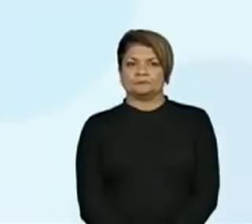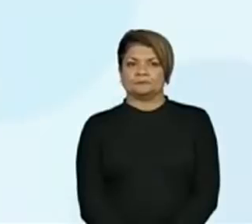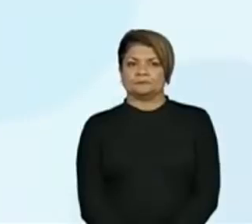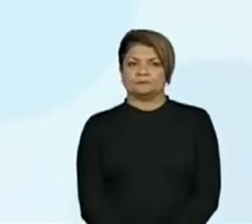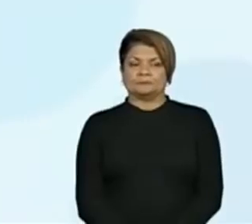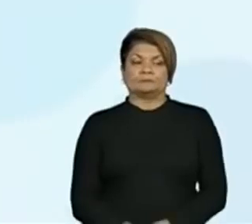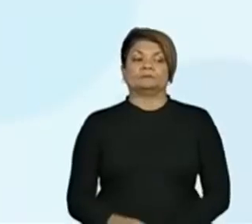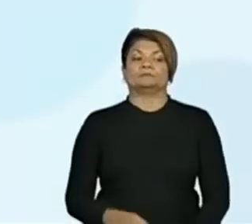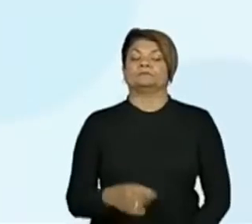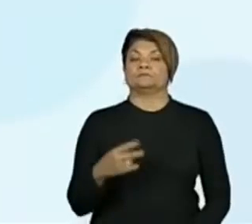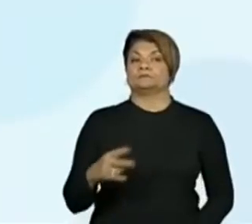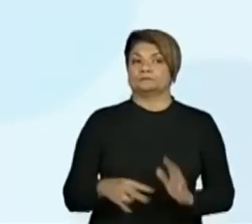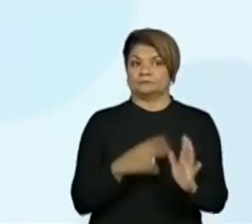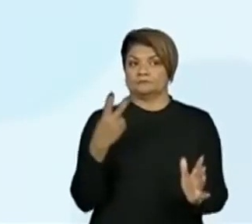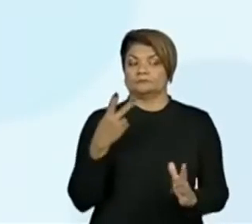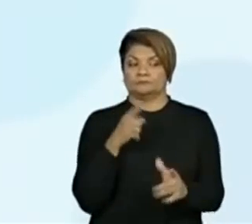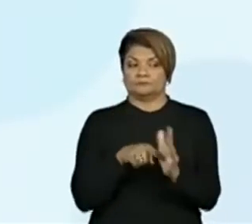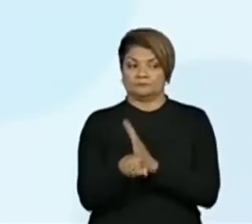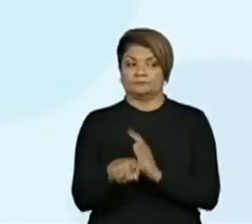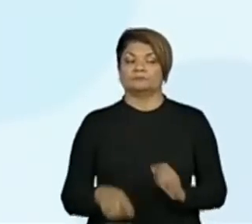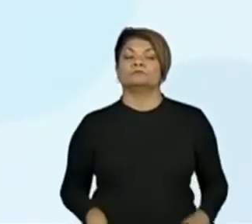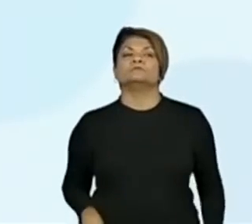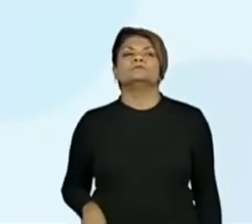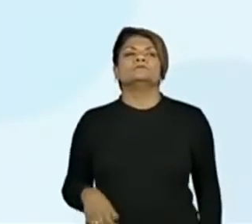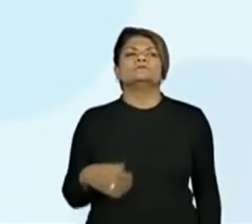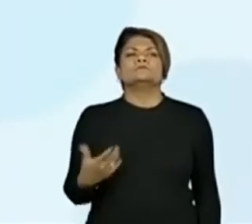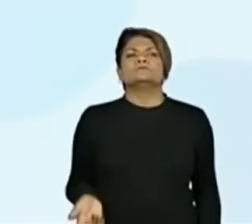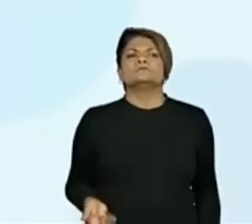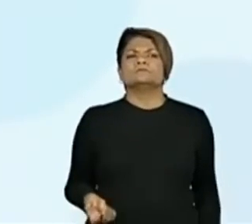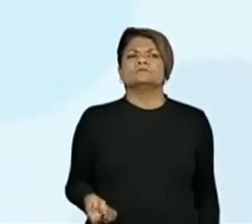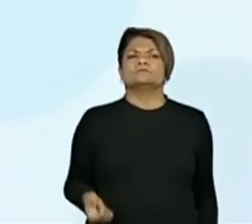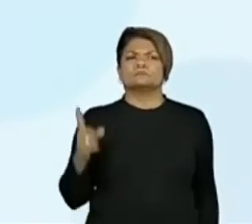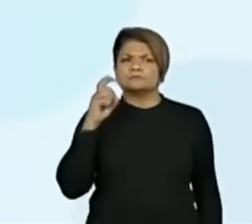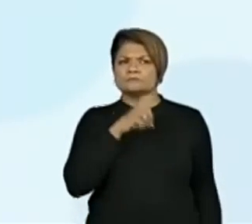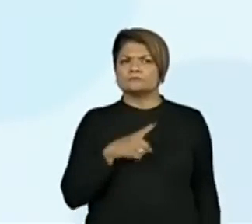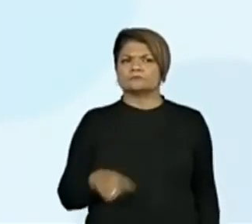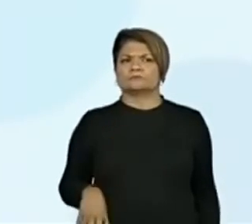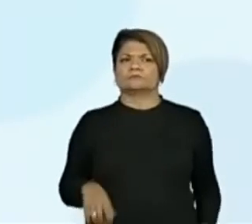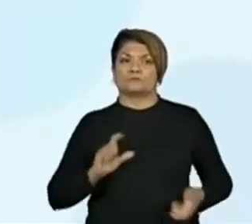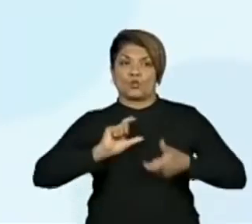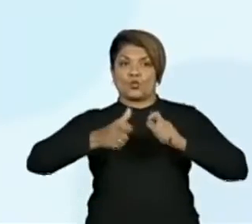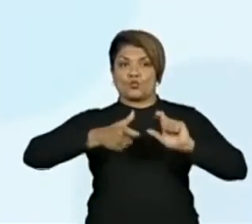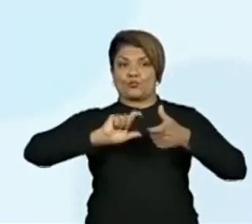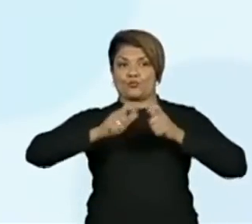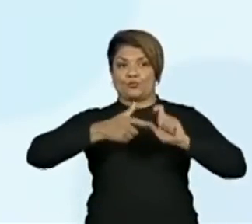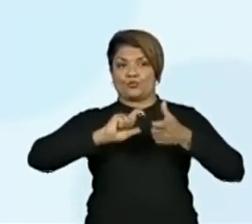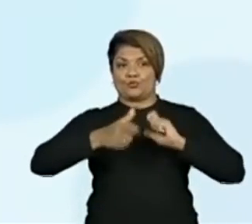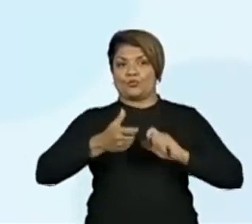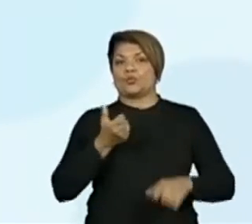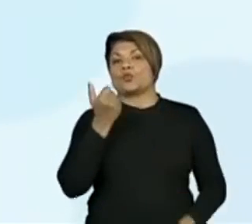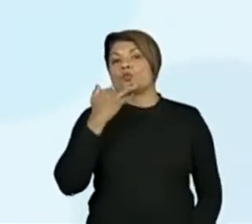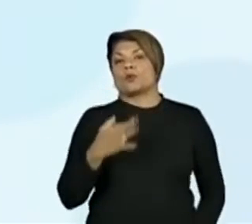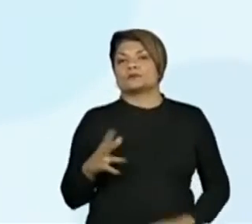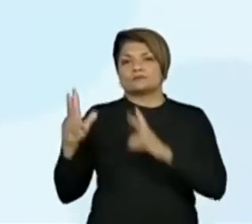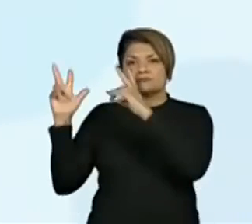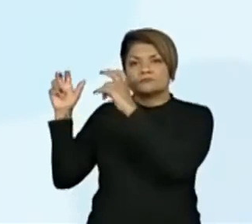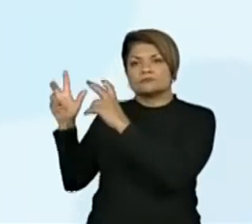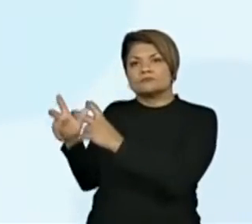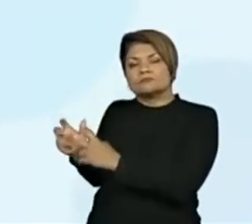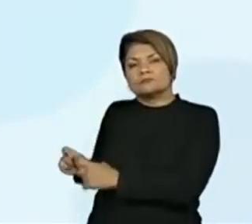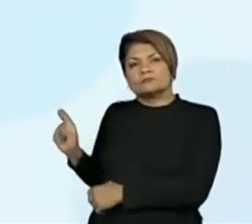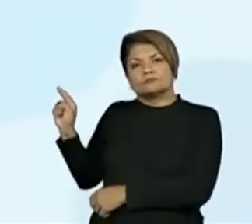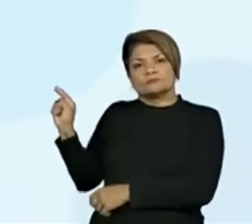segunda pergunta, que essa vai ser difícil. Quantos cubos você observa